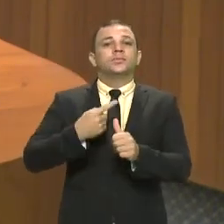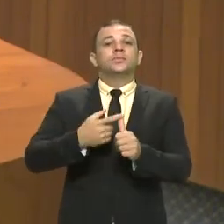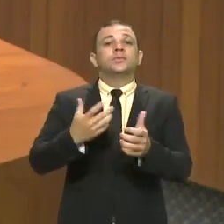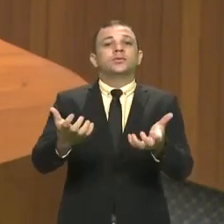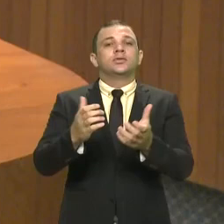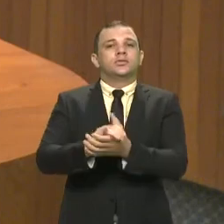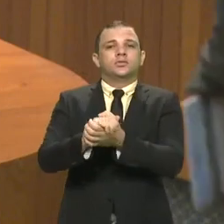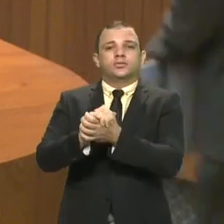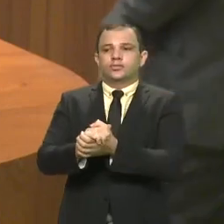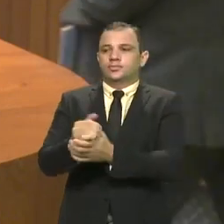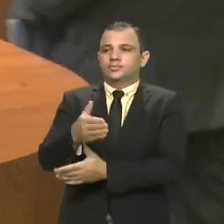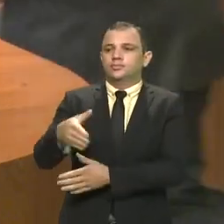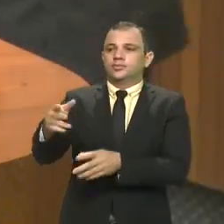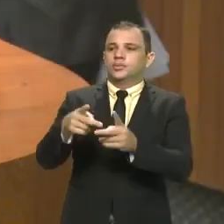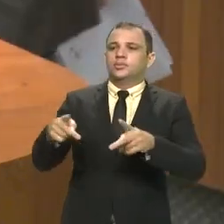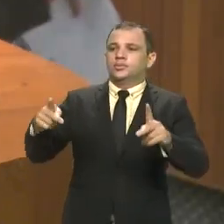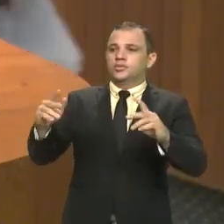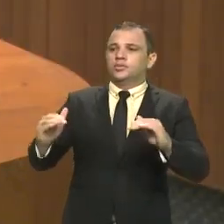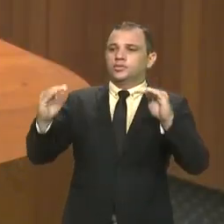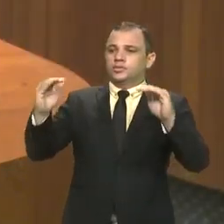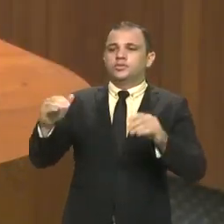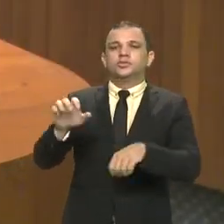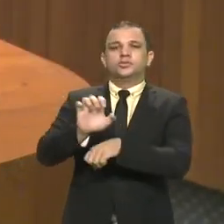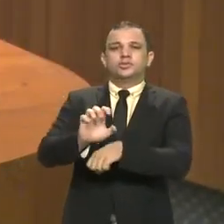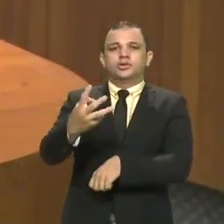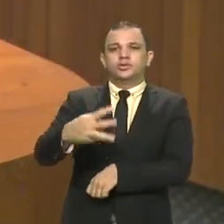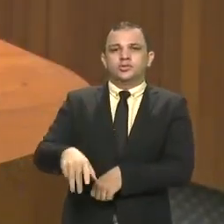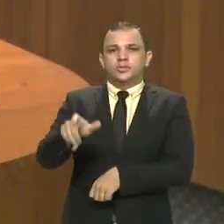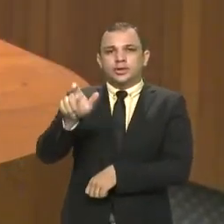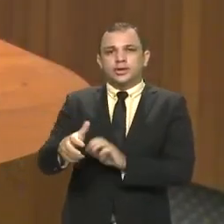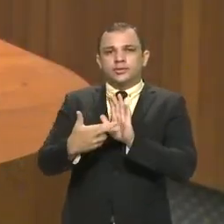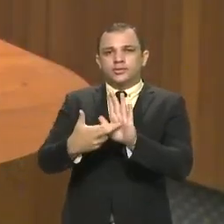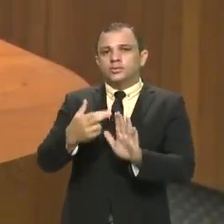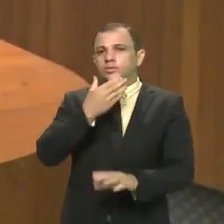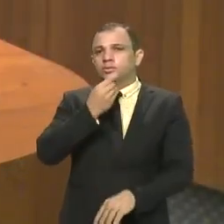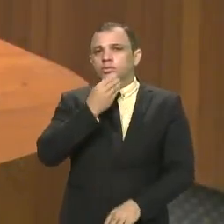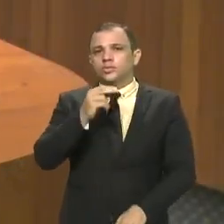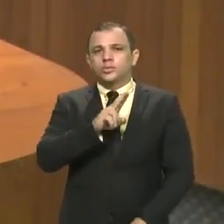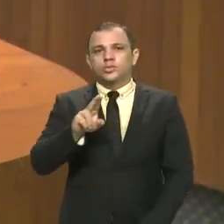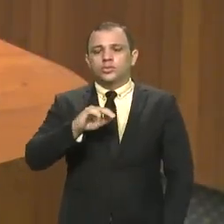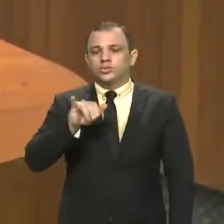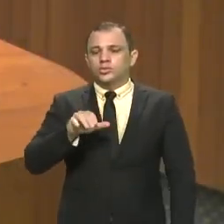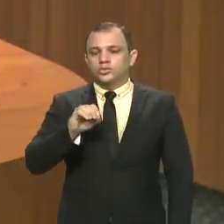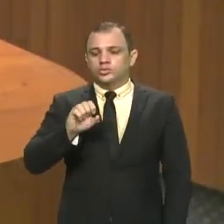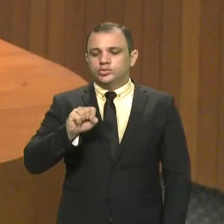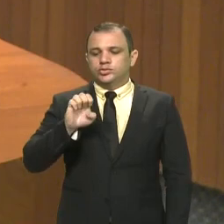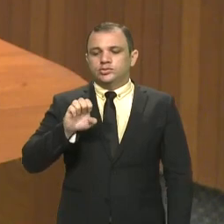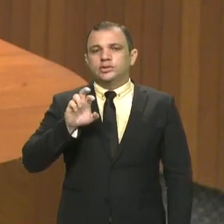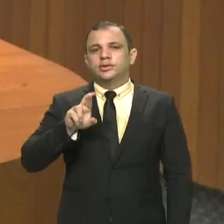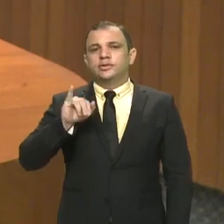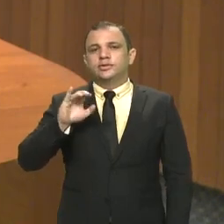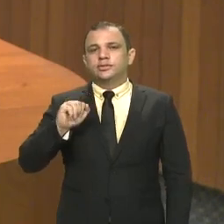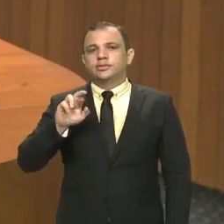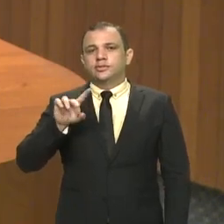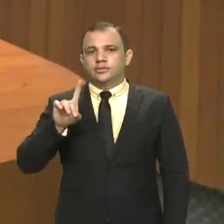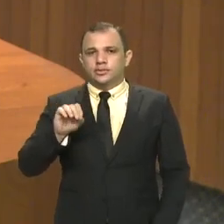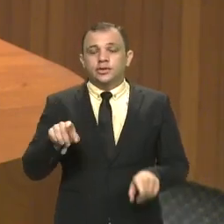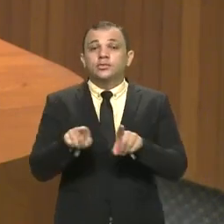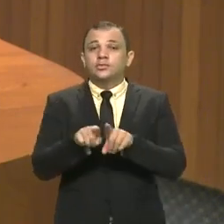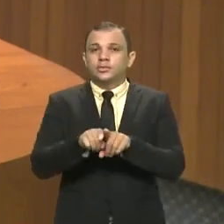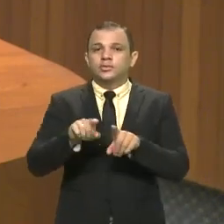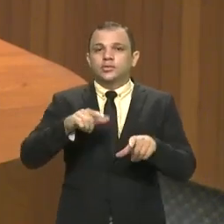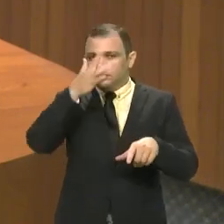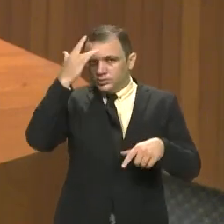os procuradores do Estado do Maranhão, na pessoa do Dr. José Ricardo de Oliveira, também os defensores públicos, na